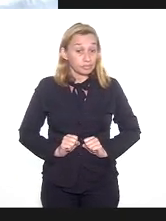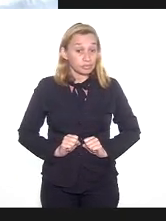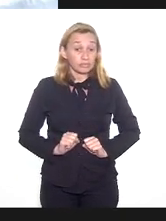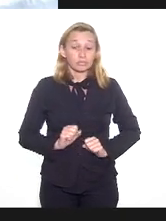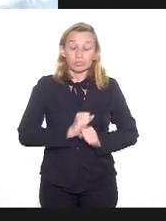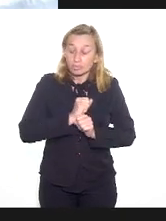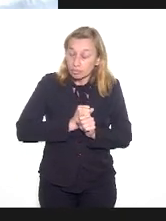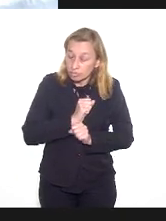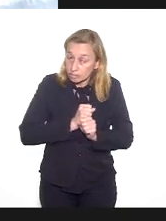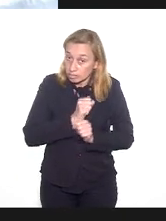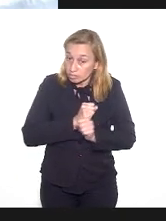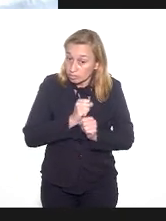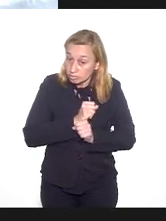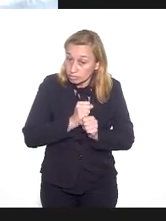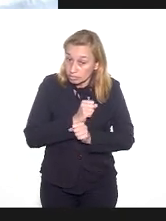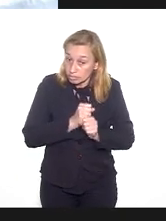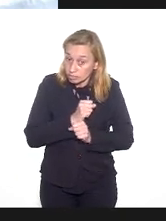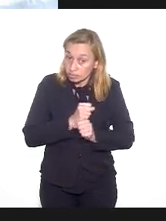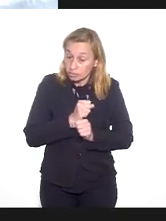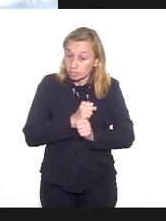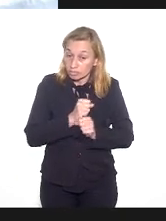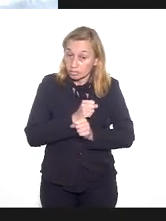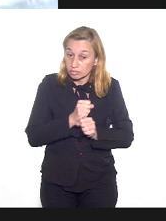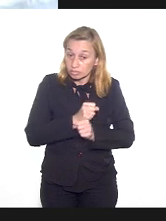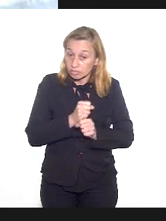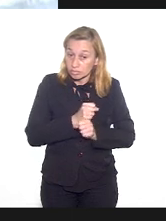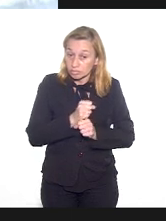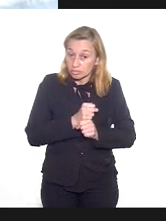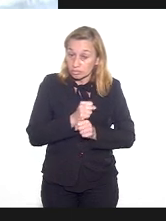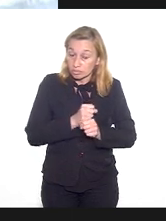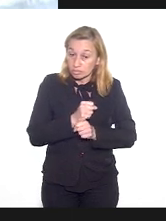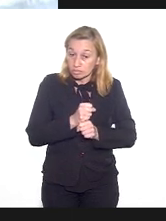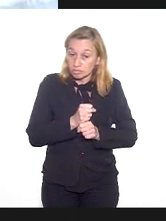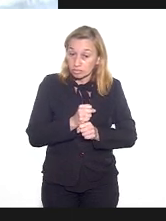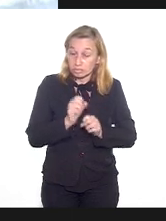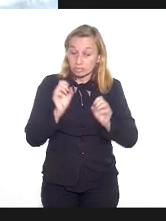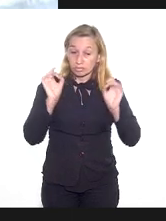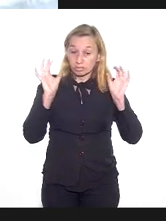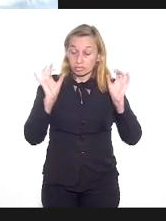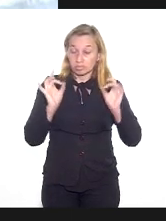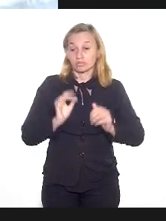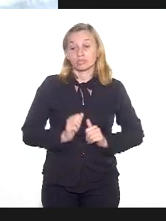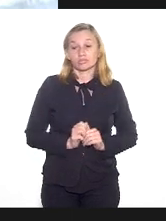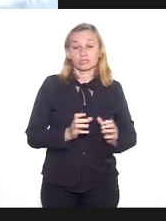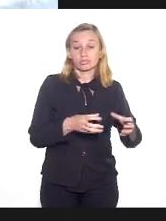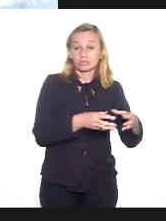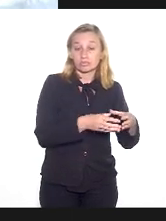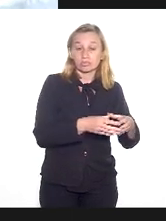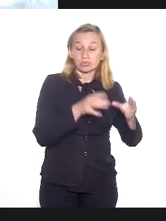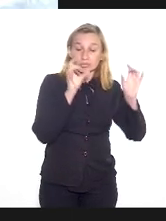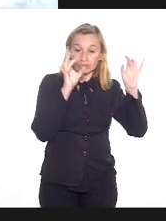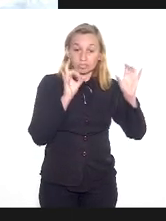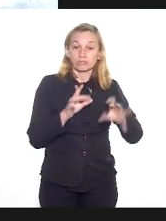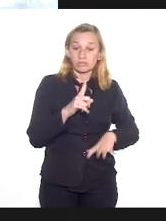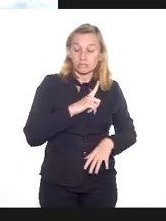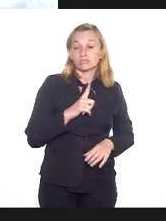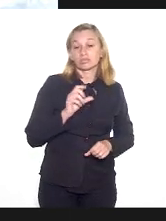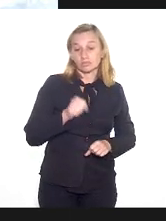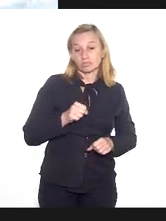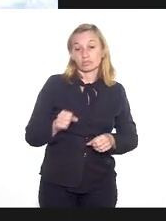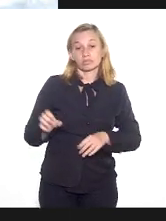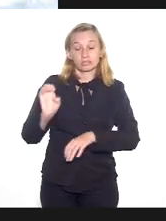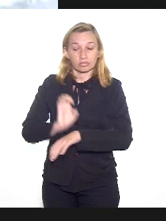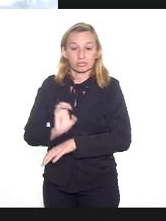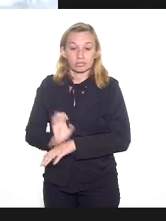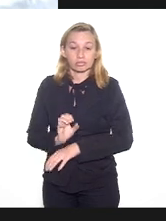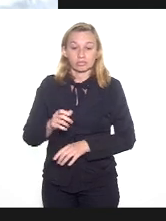anos e anos vêm sendo preteridos em razão dessa casta privilegiada que existe, sim, no nosso estado. Então, o que o